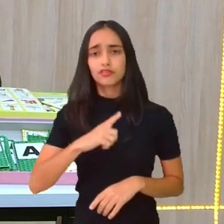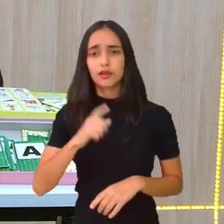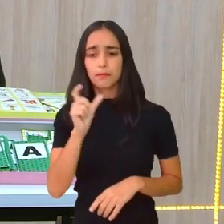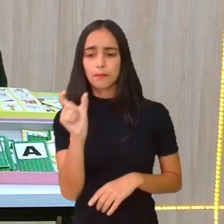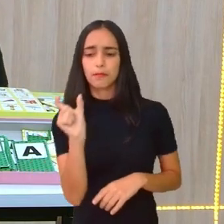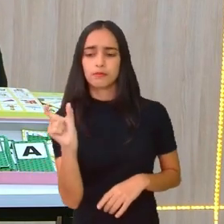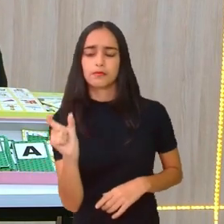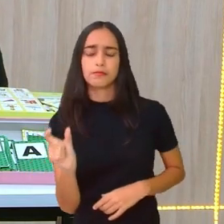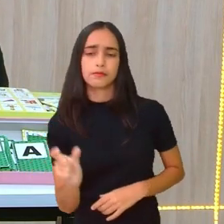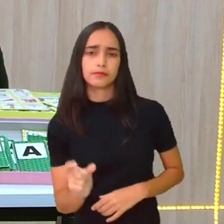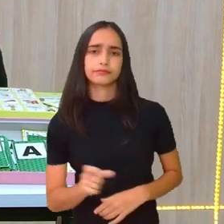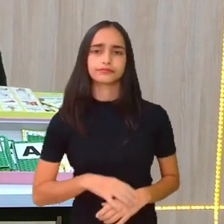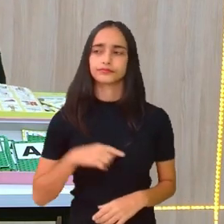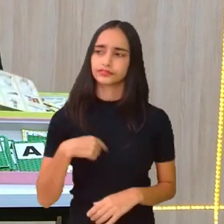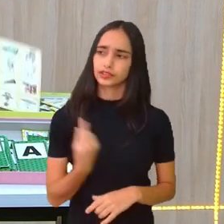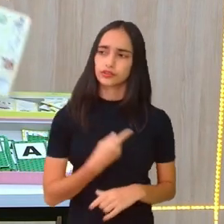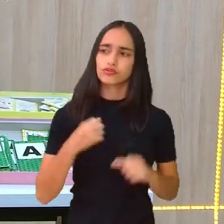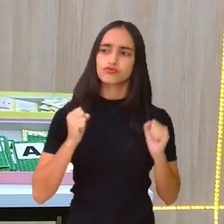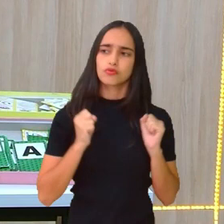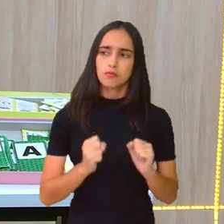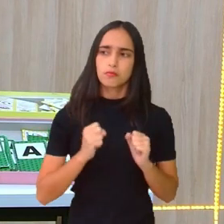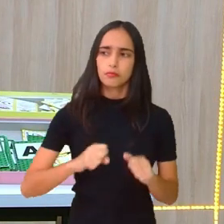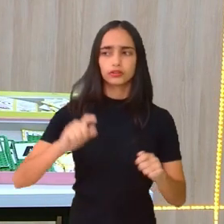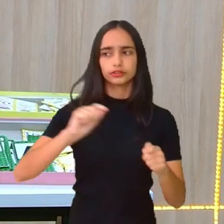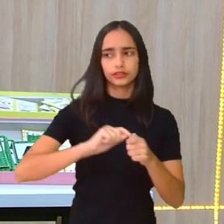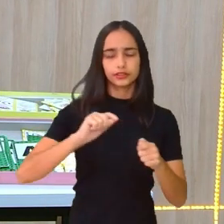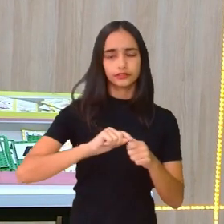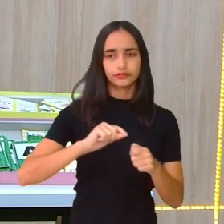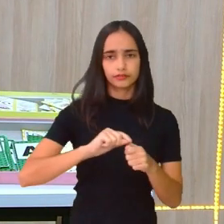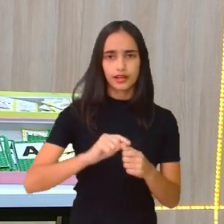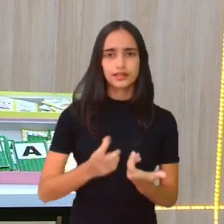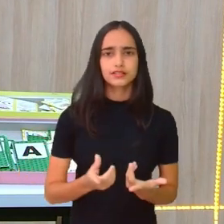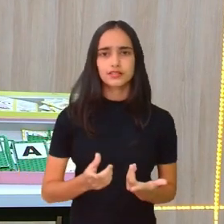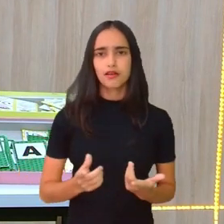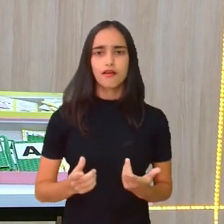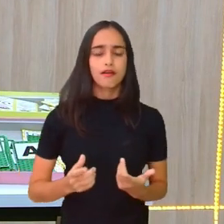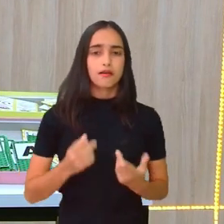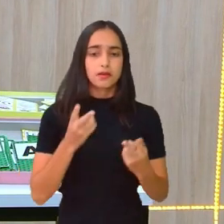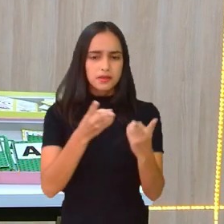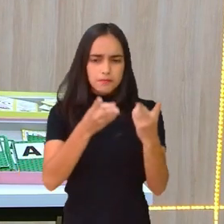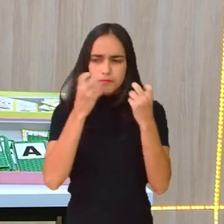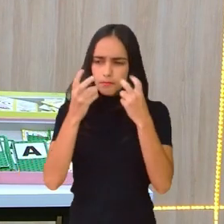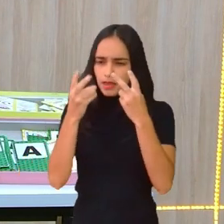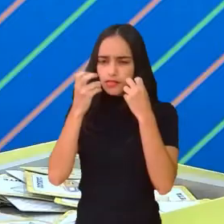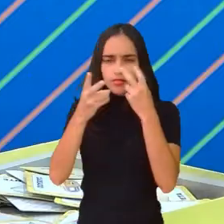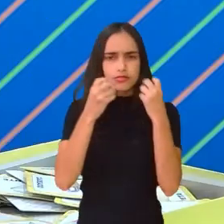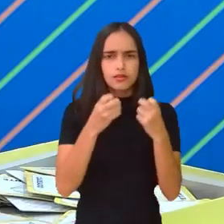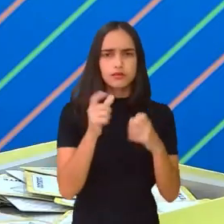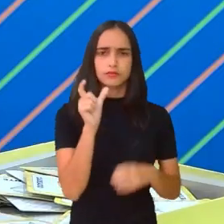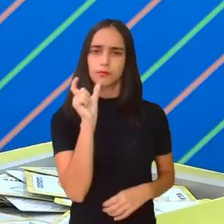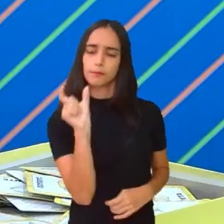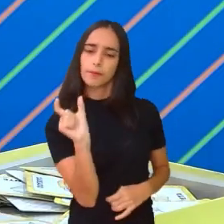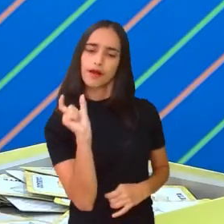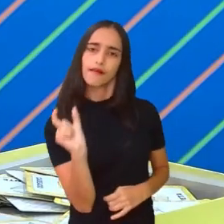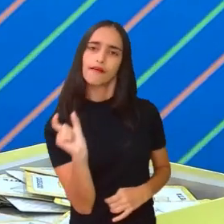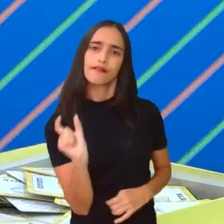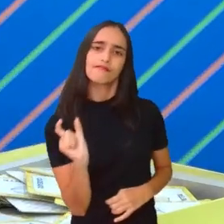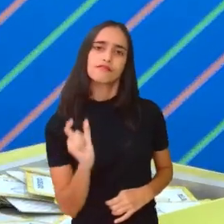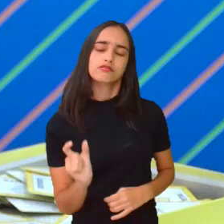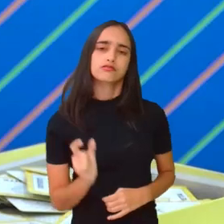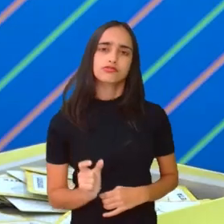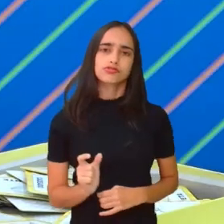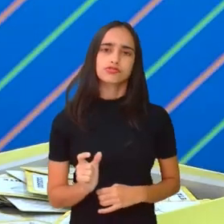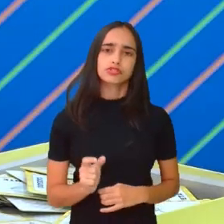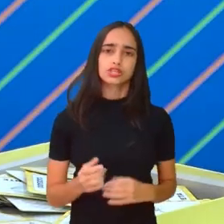pode fazer, deixa eu mostrar aqui, a gente pode fazer, identificar a palavra, né? As palavras